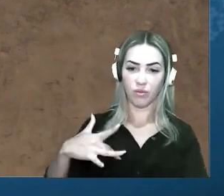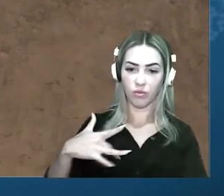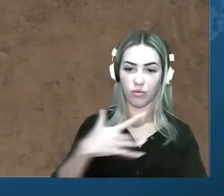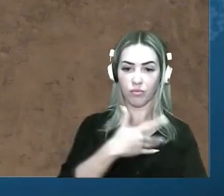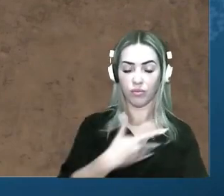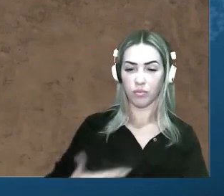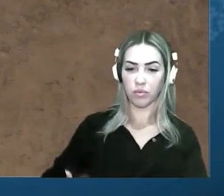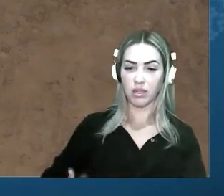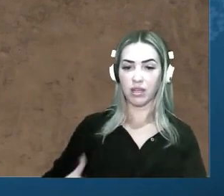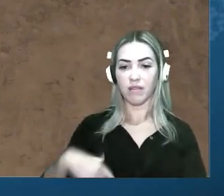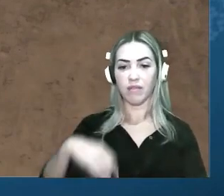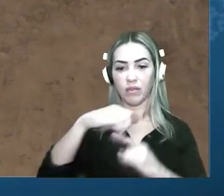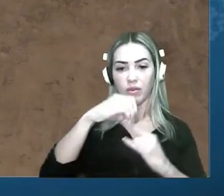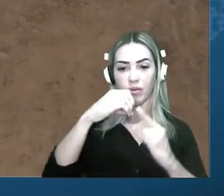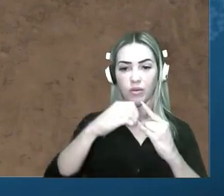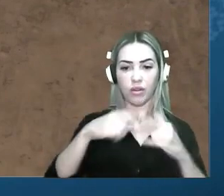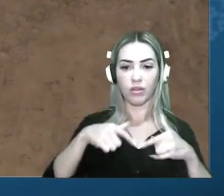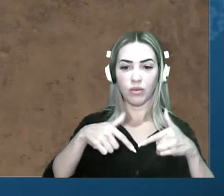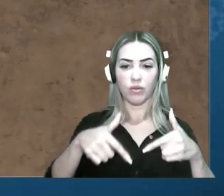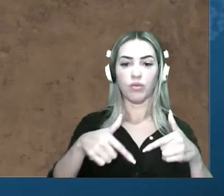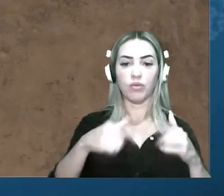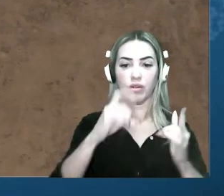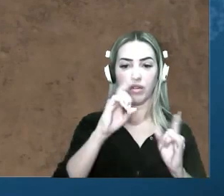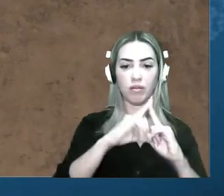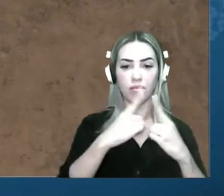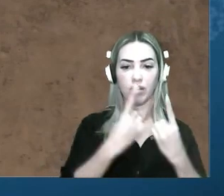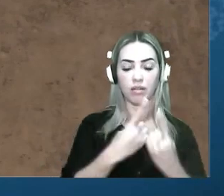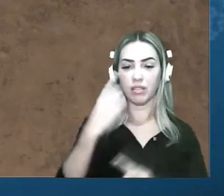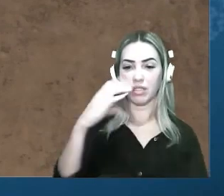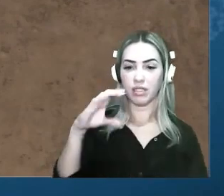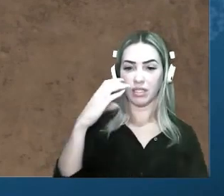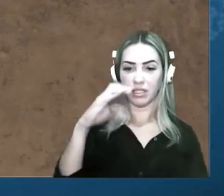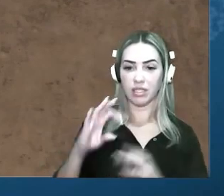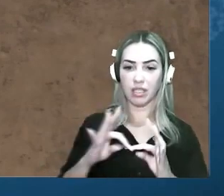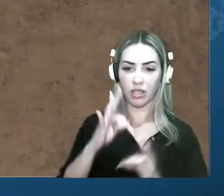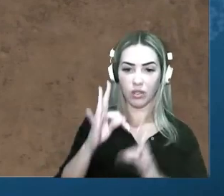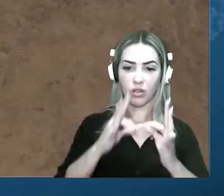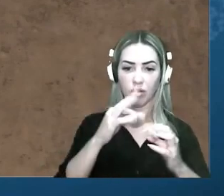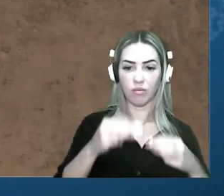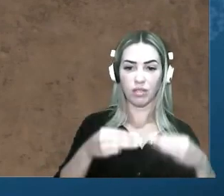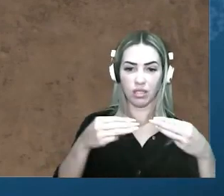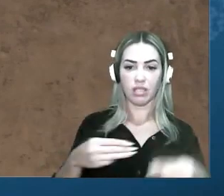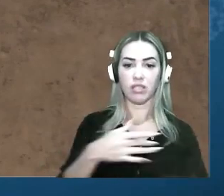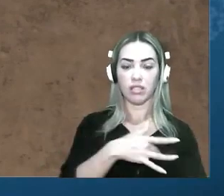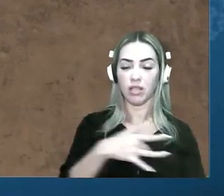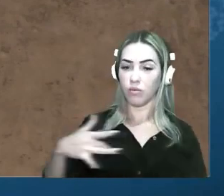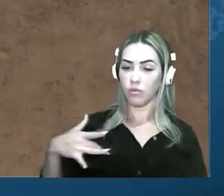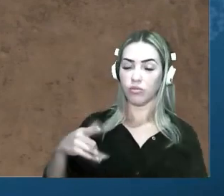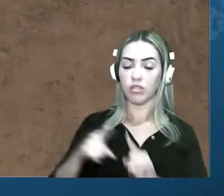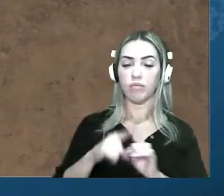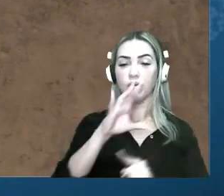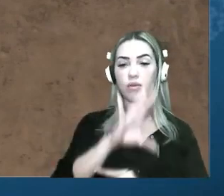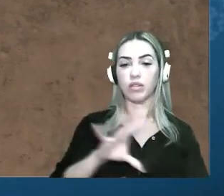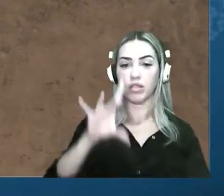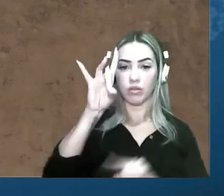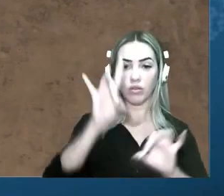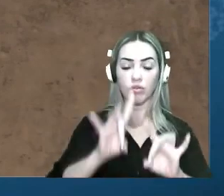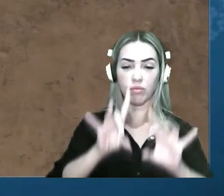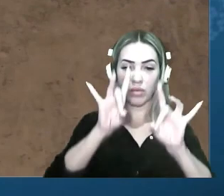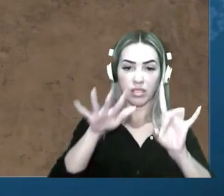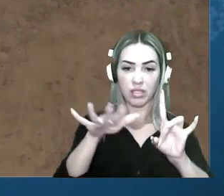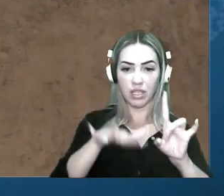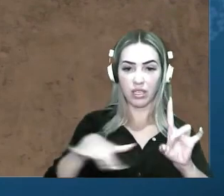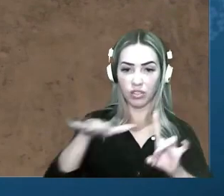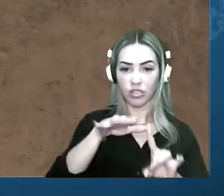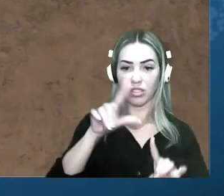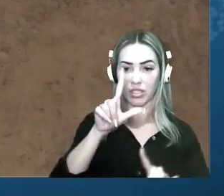Departamento de Ciência e Tecnologia do Ministério da Saúde e foi coordenador da Rede Nacional de Especialistas em Zika e